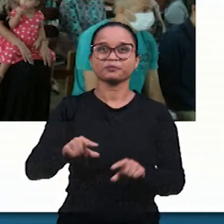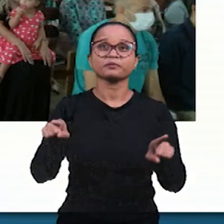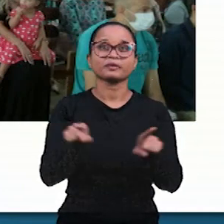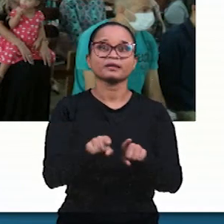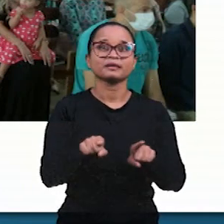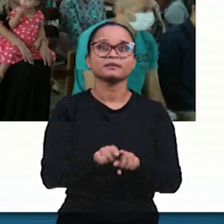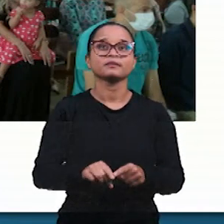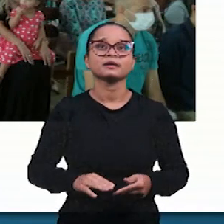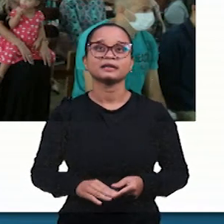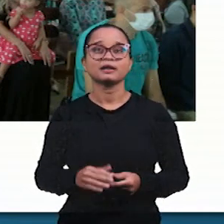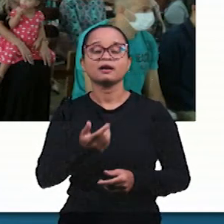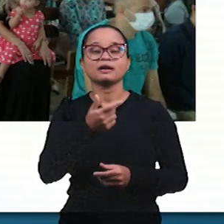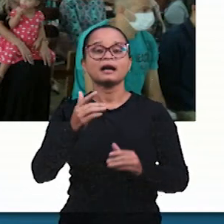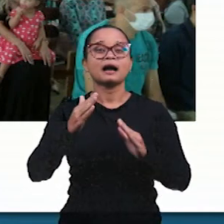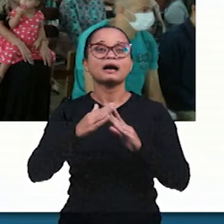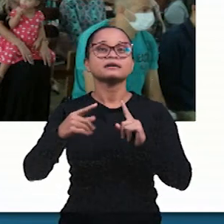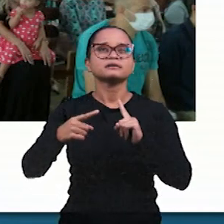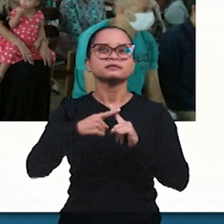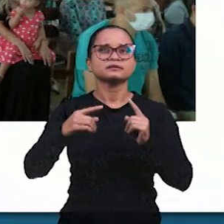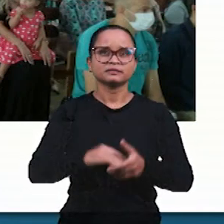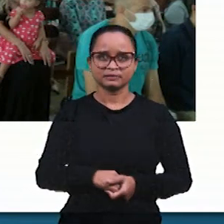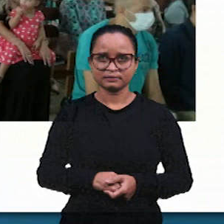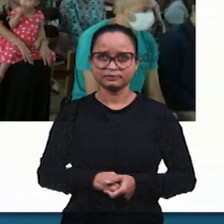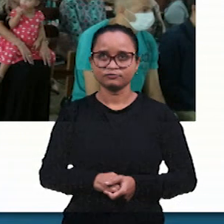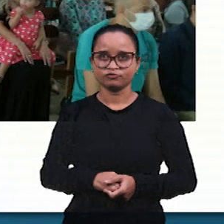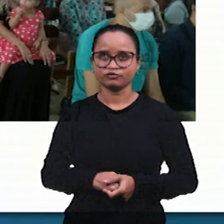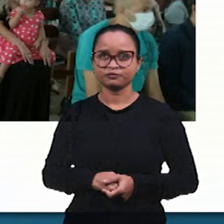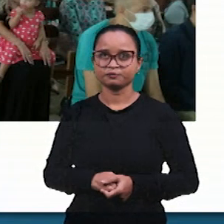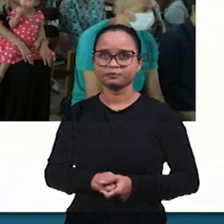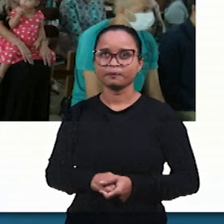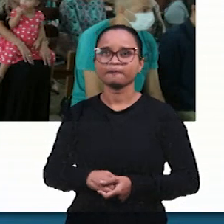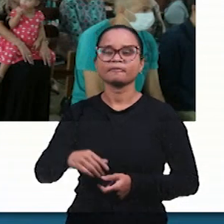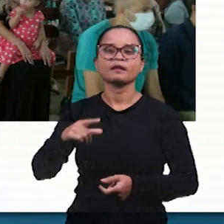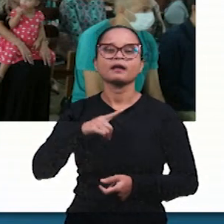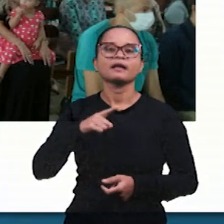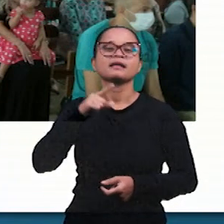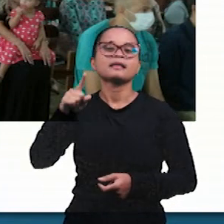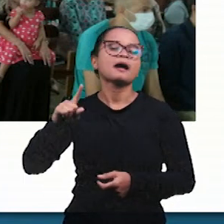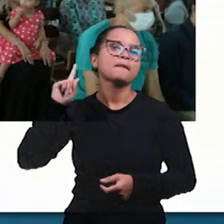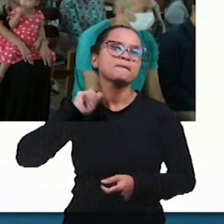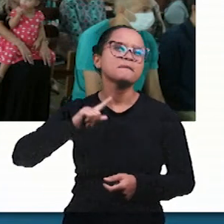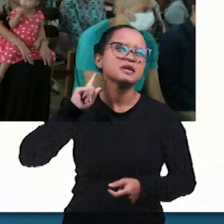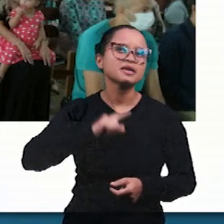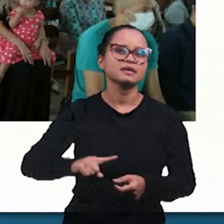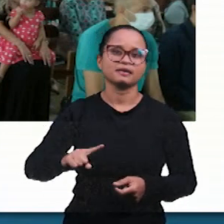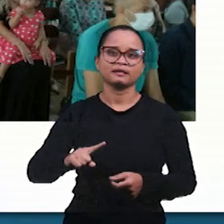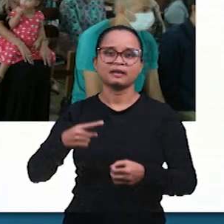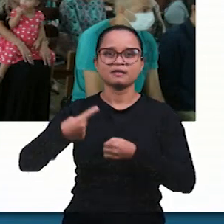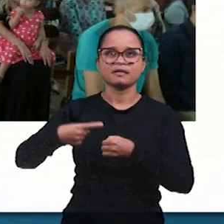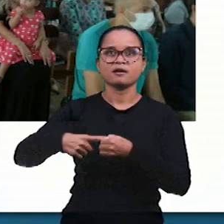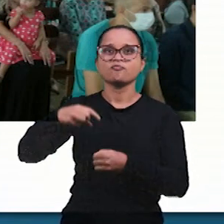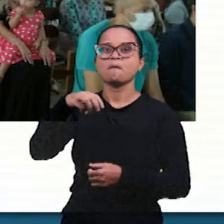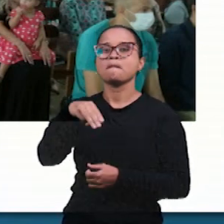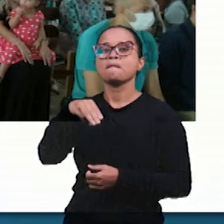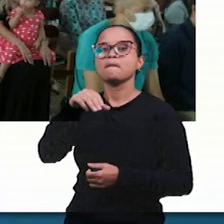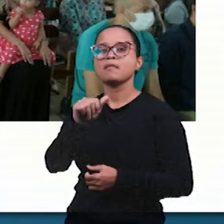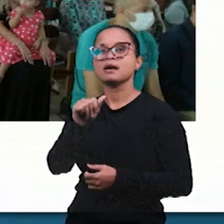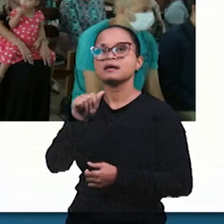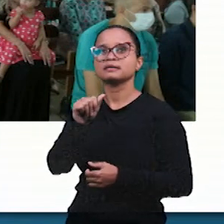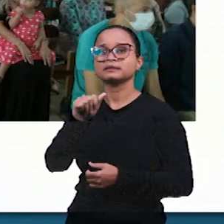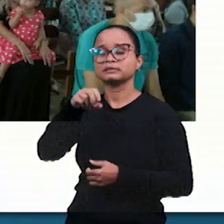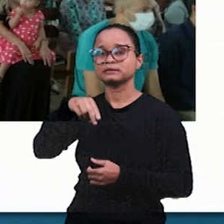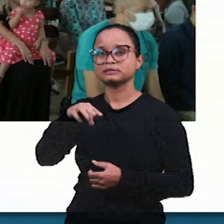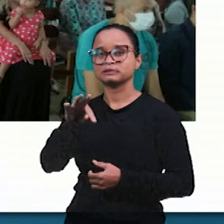de Vila Nova e Santos Prates, em Mantena, Minas Gerais. Duas igrejas aí da região de